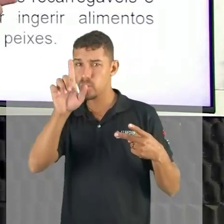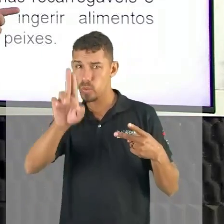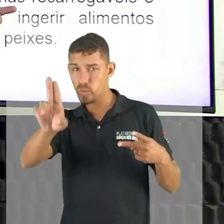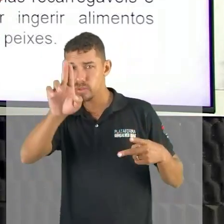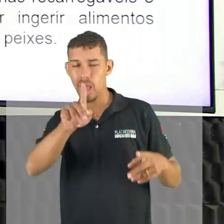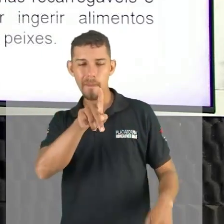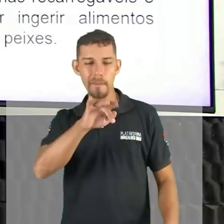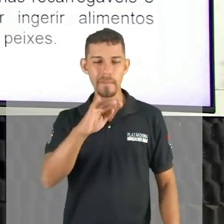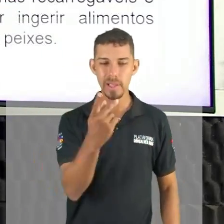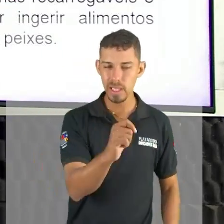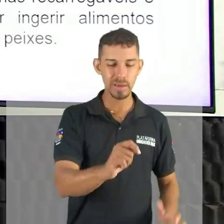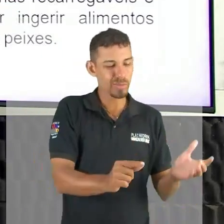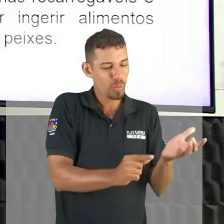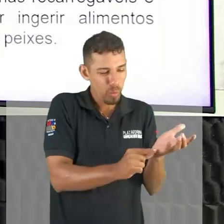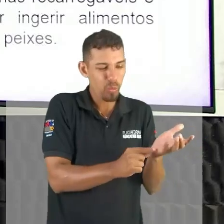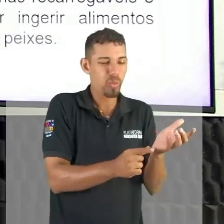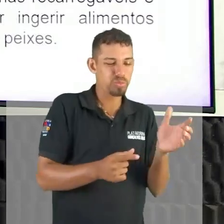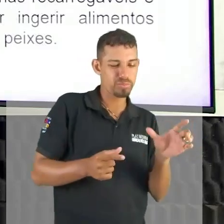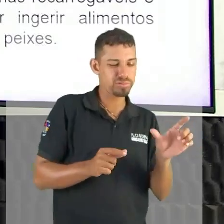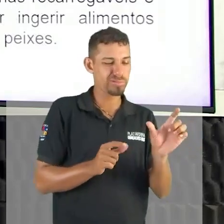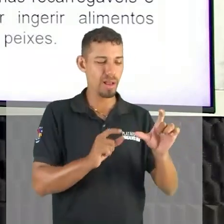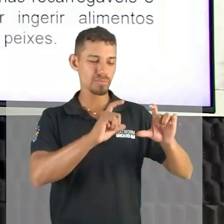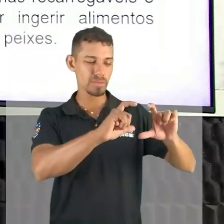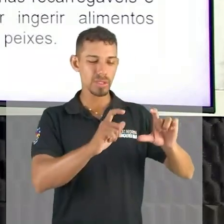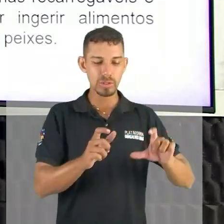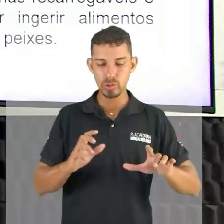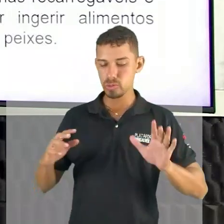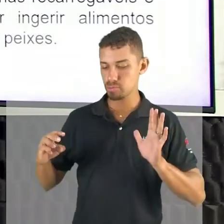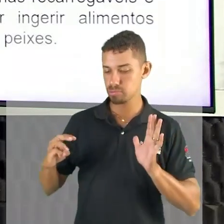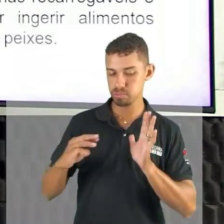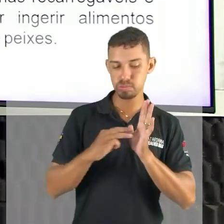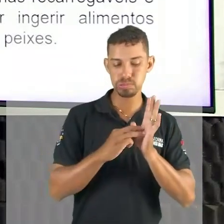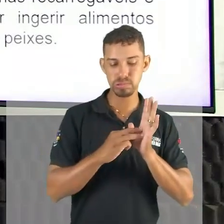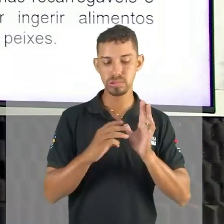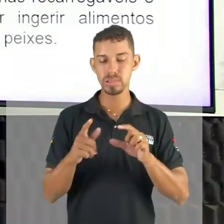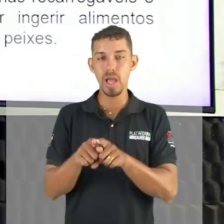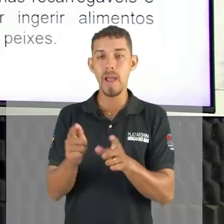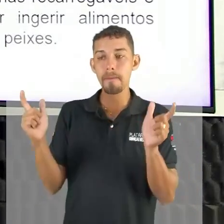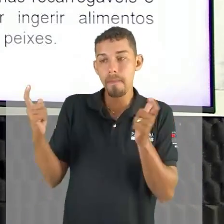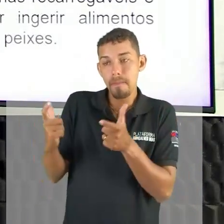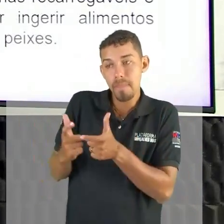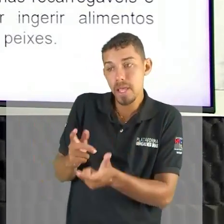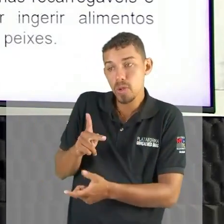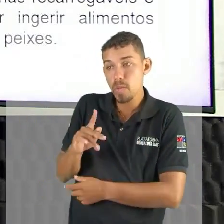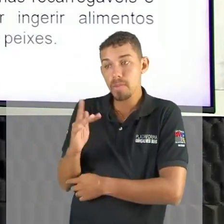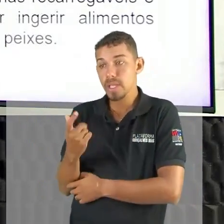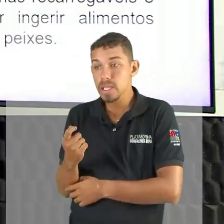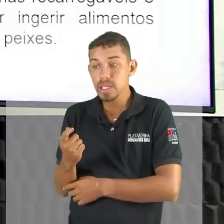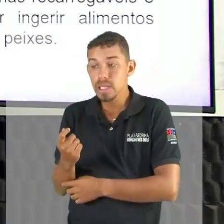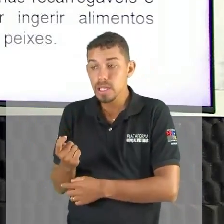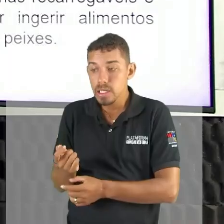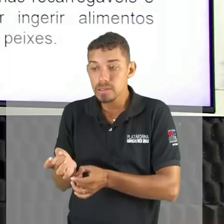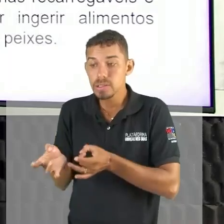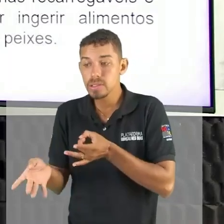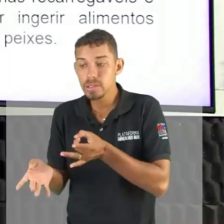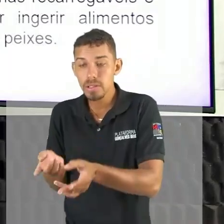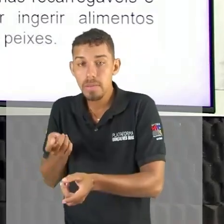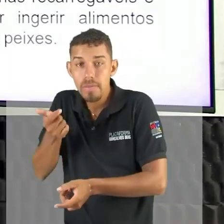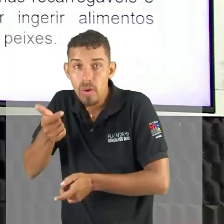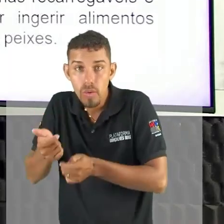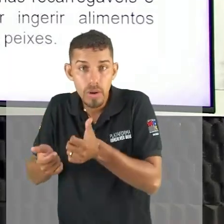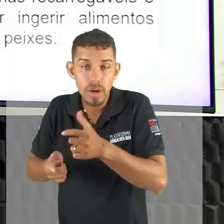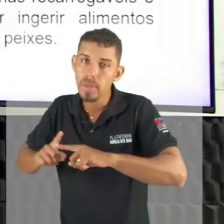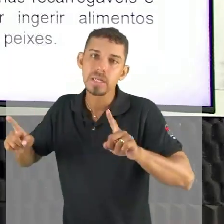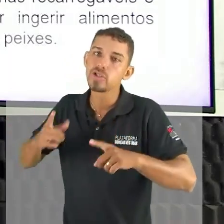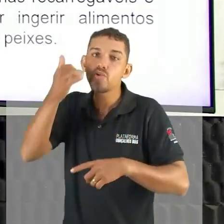baterias recarregáveis, eu vou ter menos pilhas sendo descartadas. Mas isso não evita que elas caiam nos